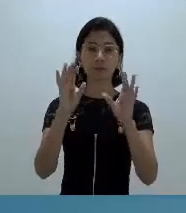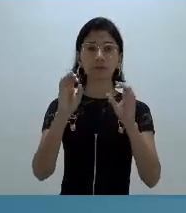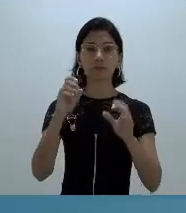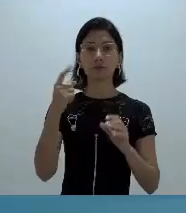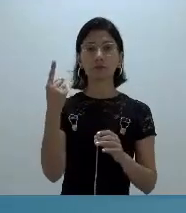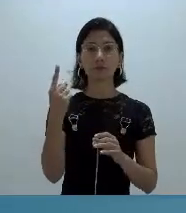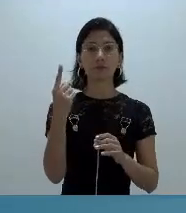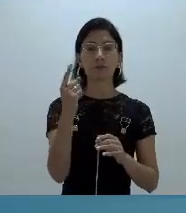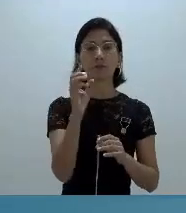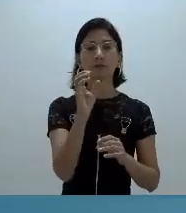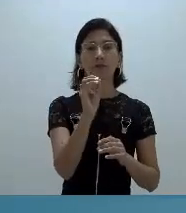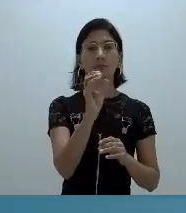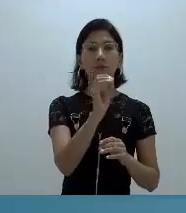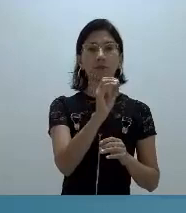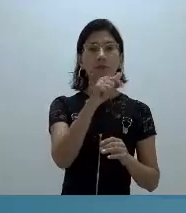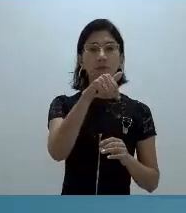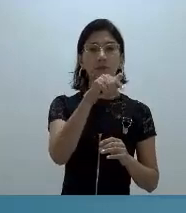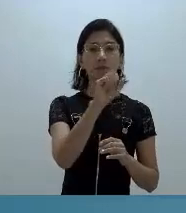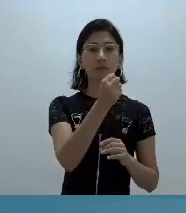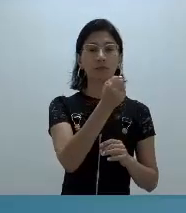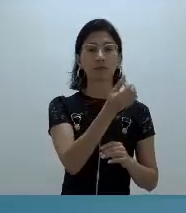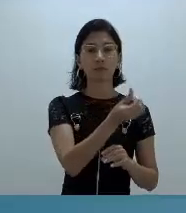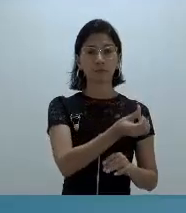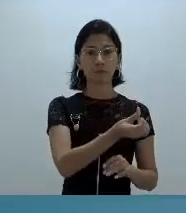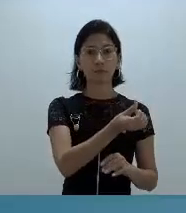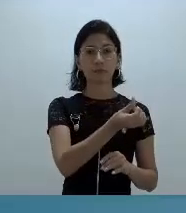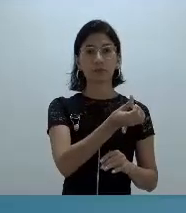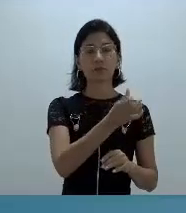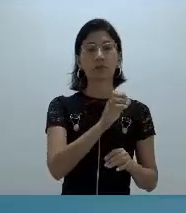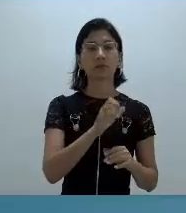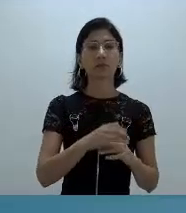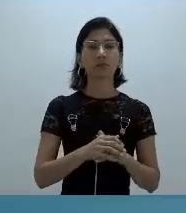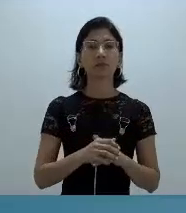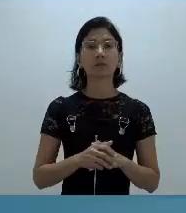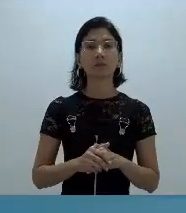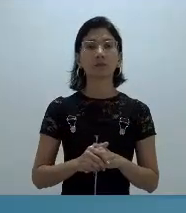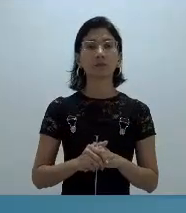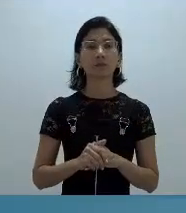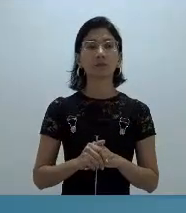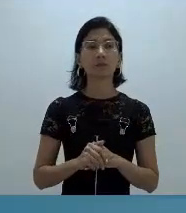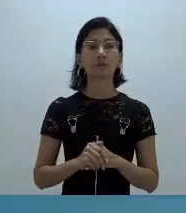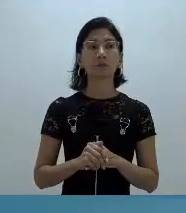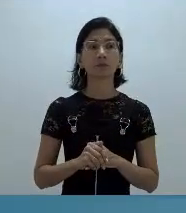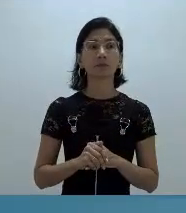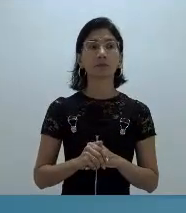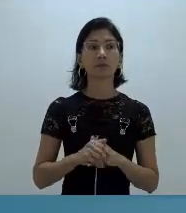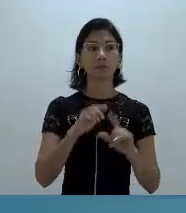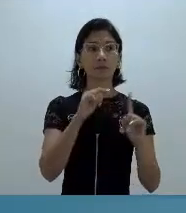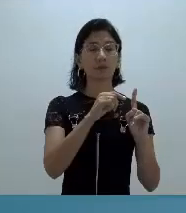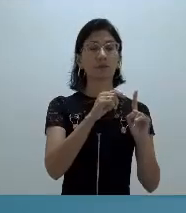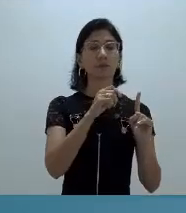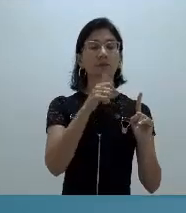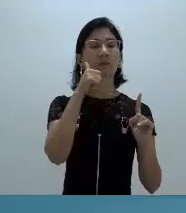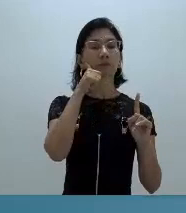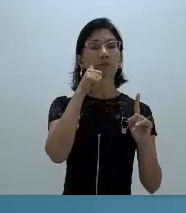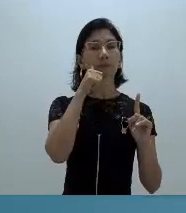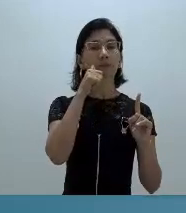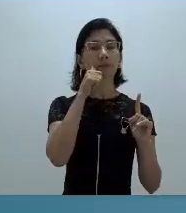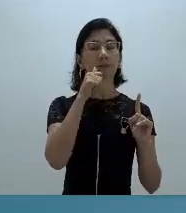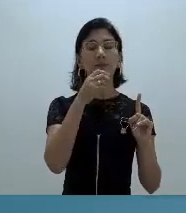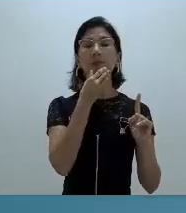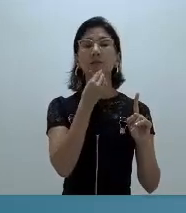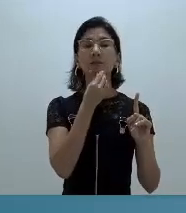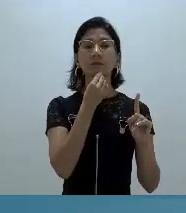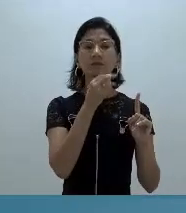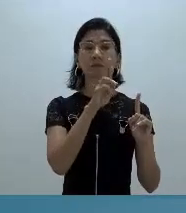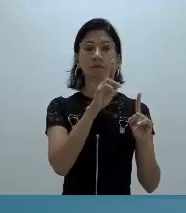1.646.072 do Paraná, relatora ministra Francia V, relatora para o acordo de Salvador Araújo, julgada em 3 de janeiro de